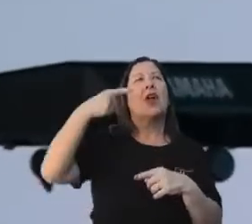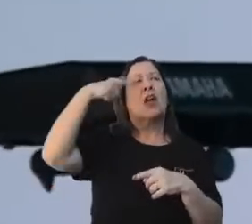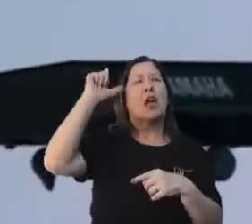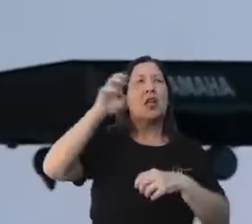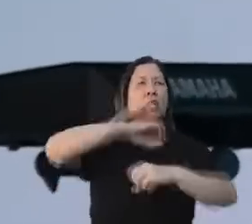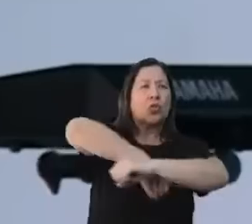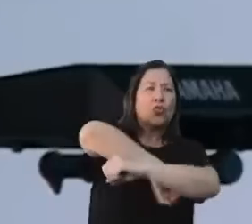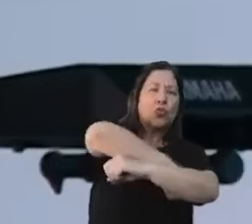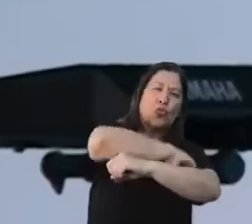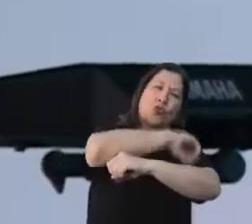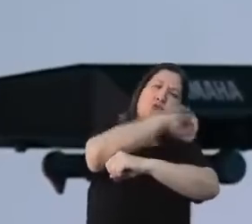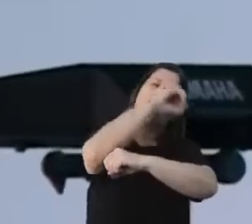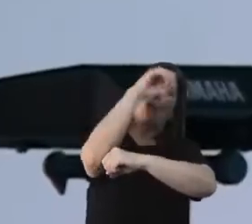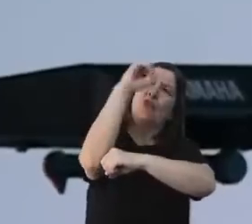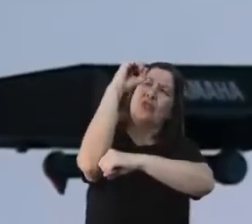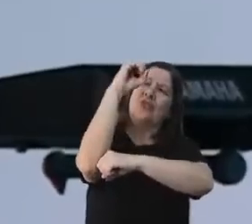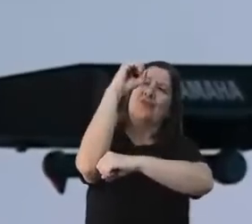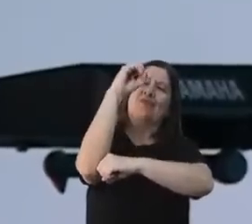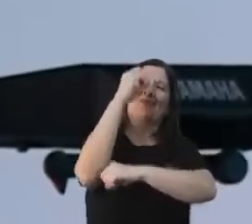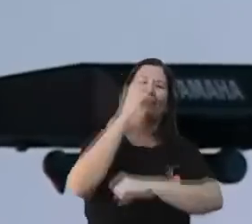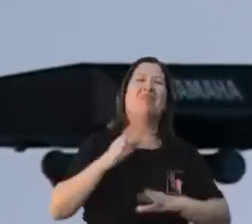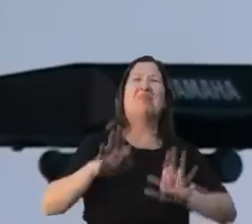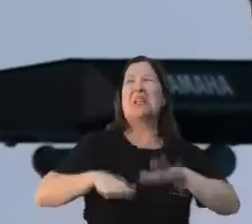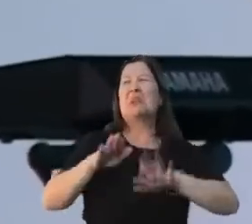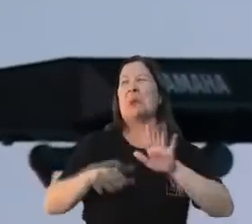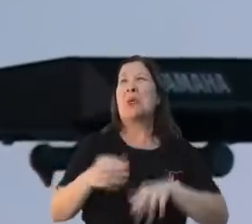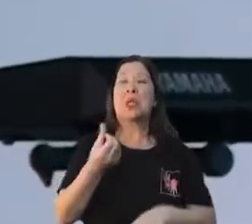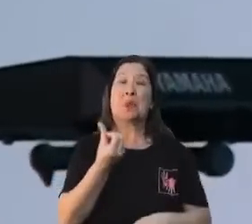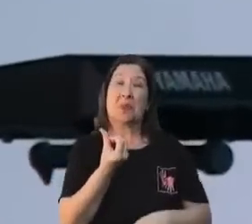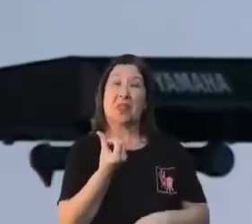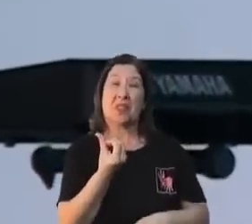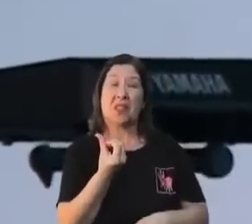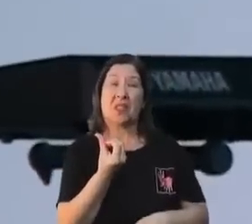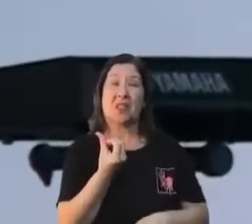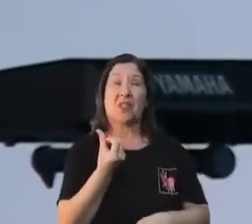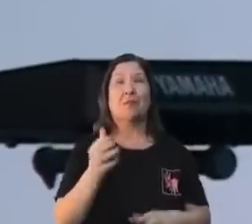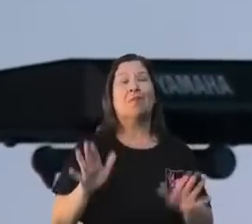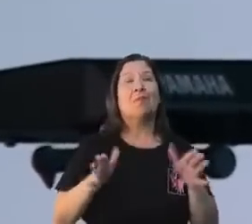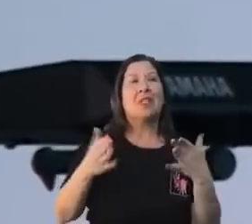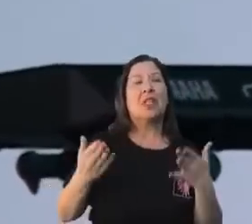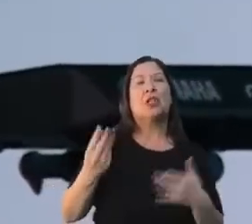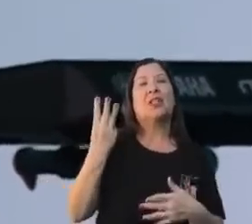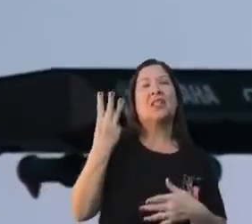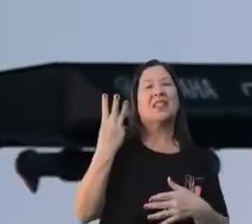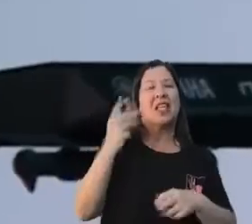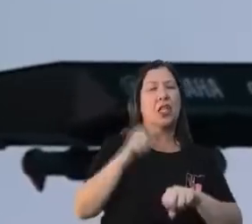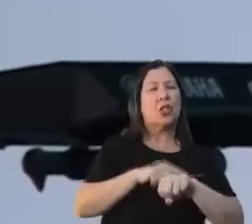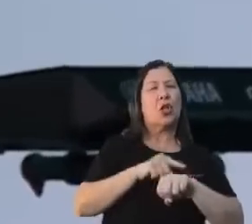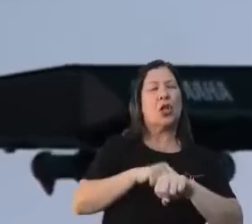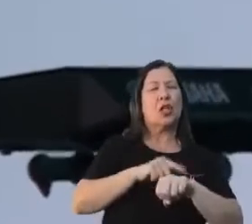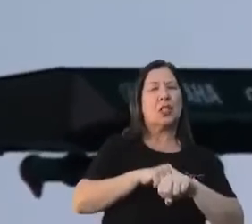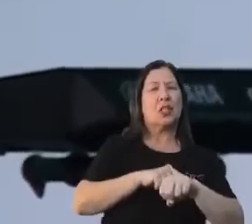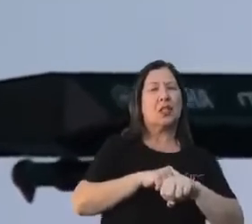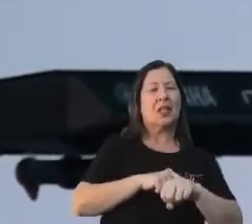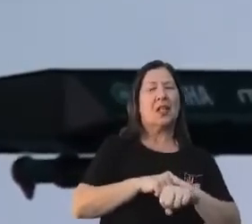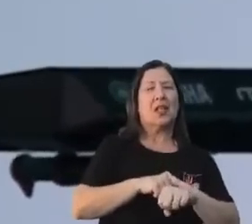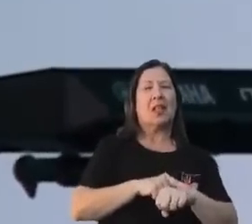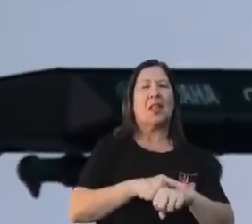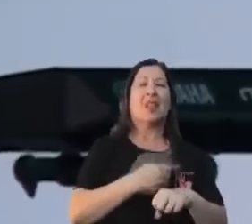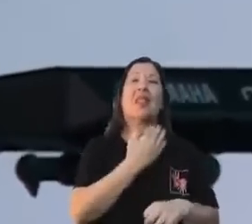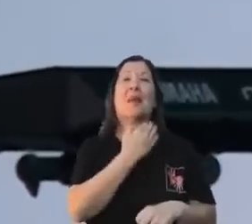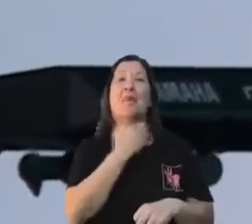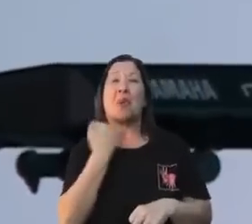começar o sábado, 6 horas. Então nós temos 3 horas entre a morte e o